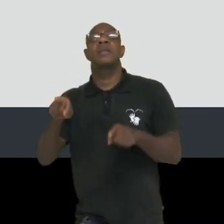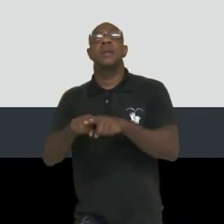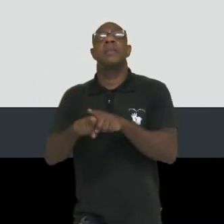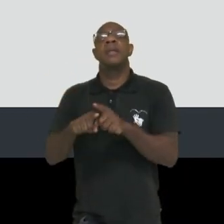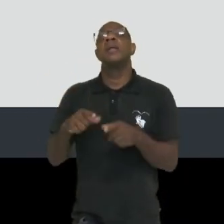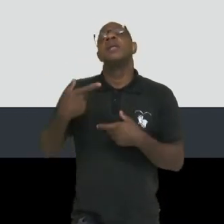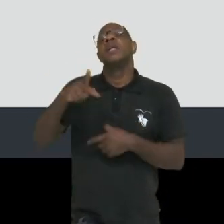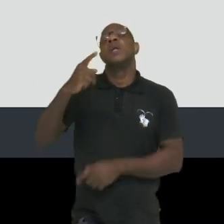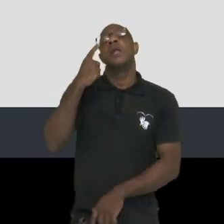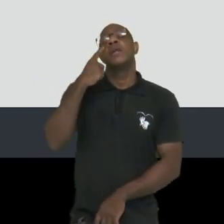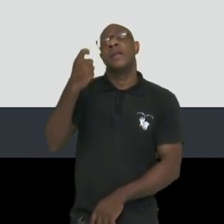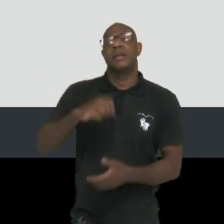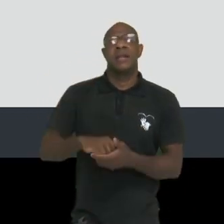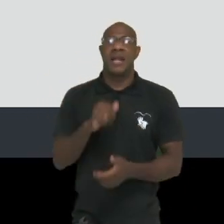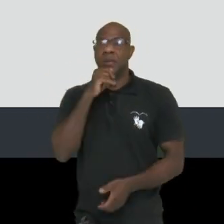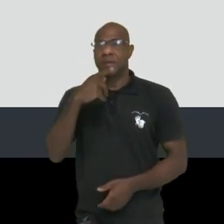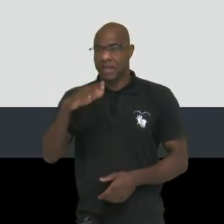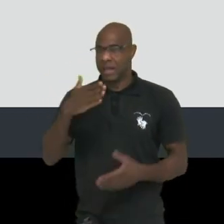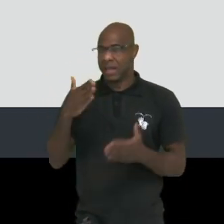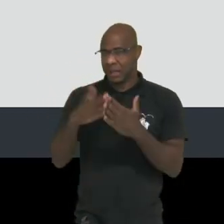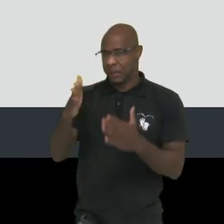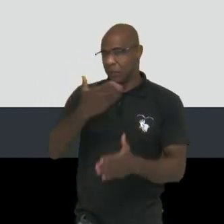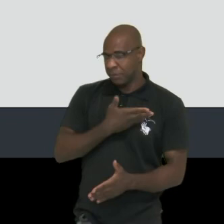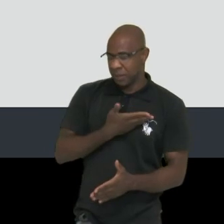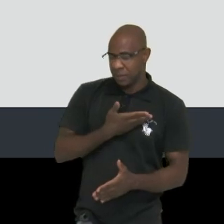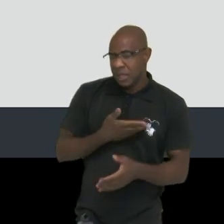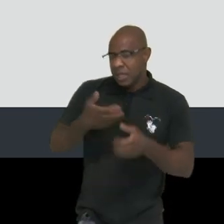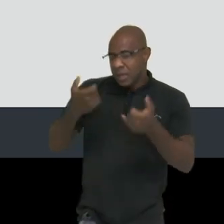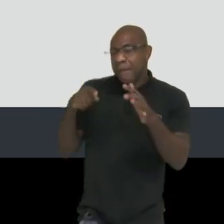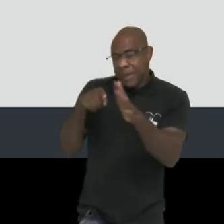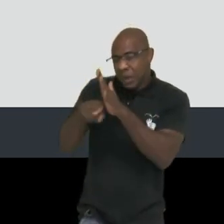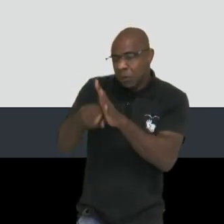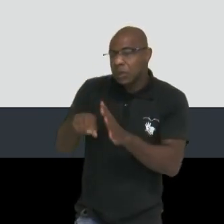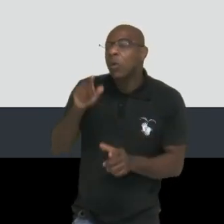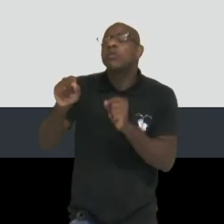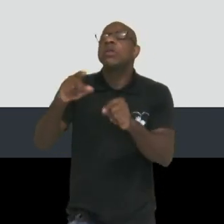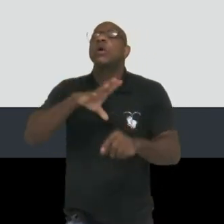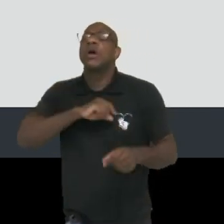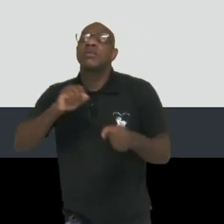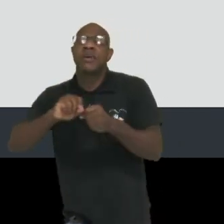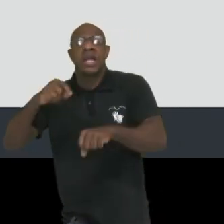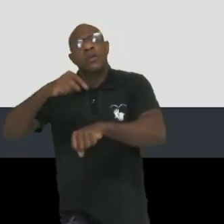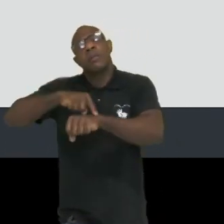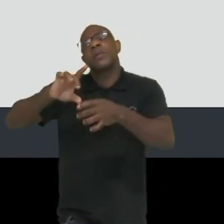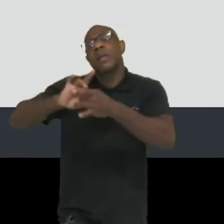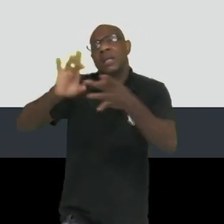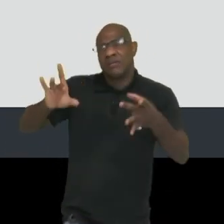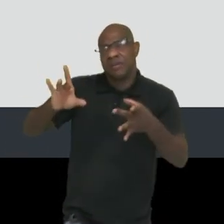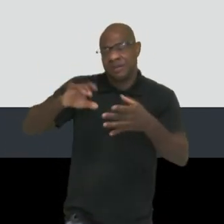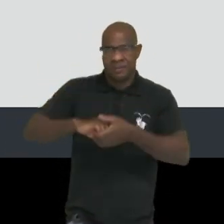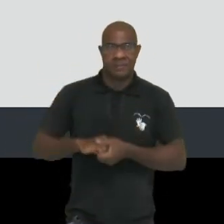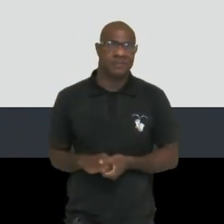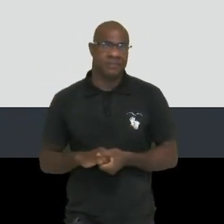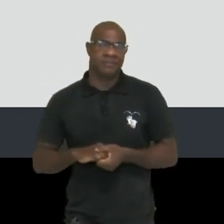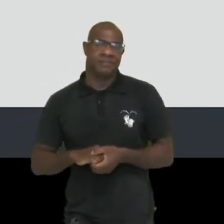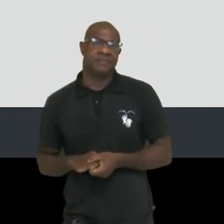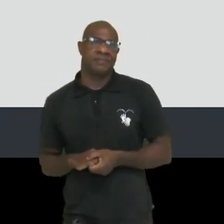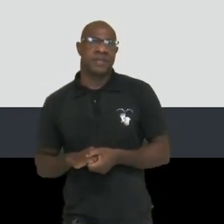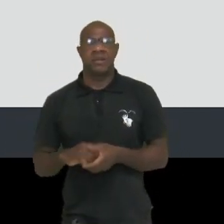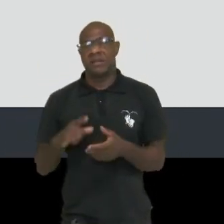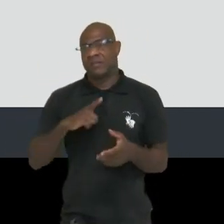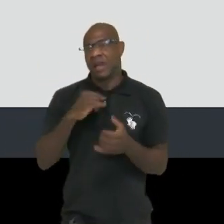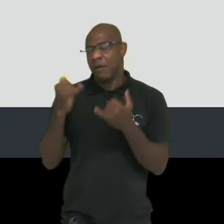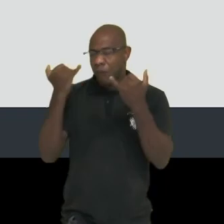casa de um amigo. Converse com ele sobre hobbies e interesses. Ouça e grave a resposta correta. Você vai ver uma lacuna com as